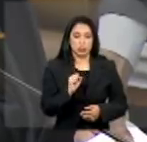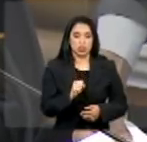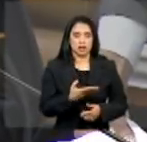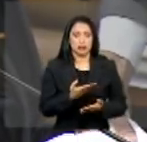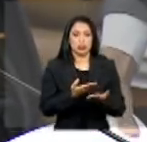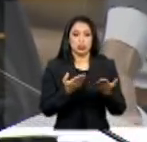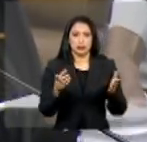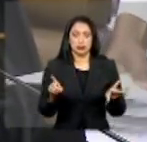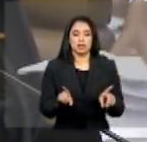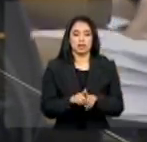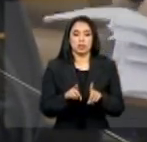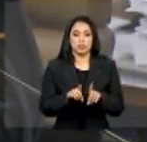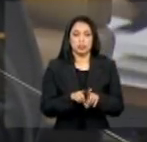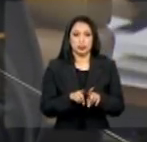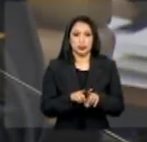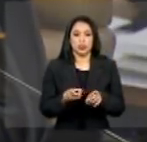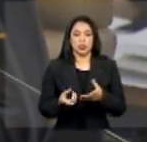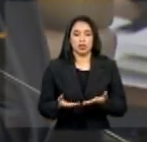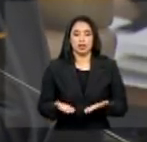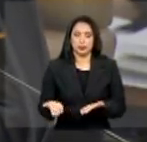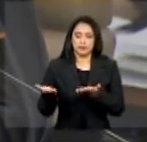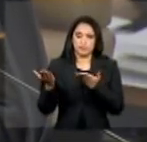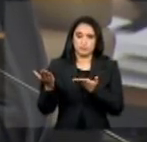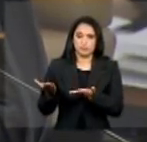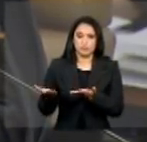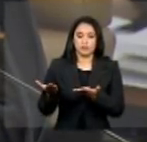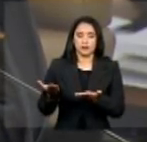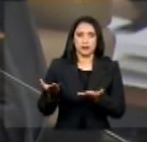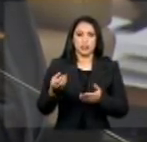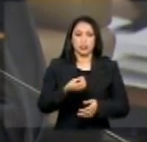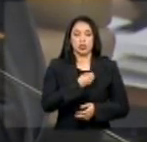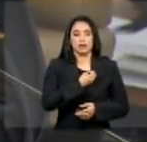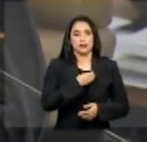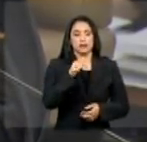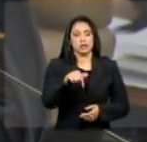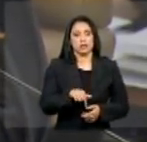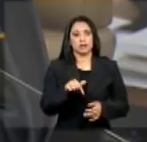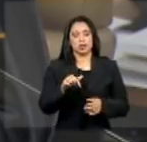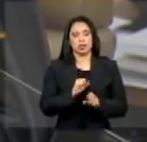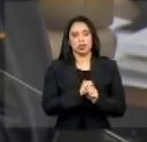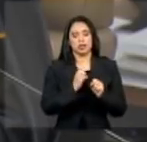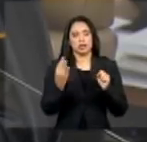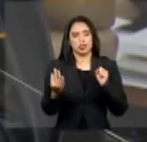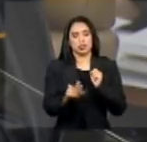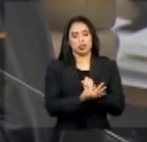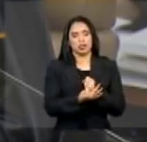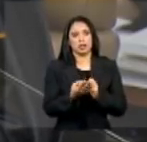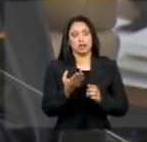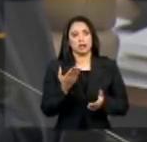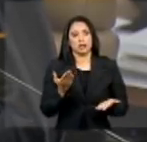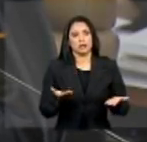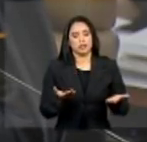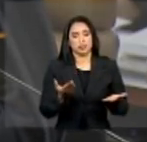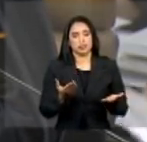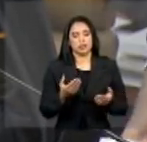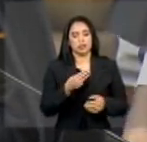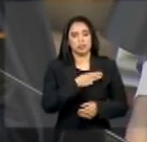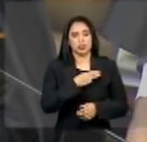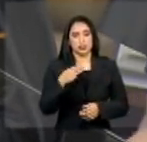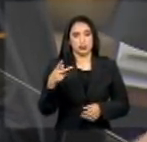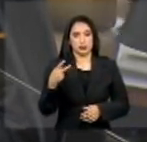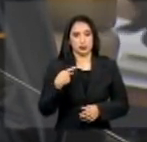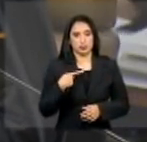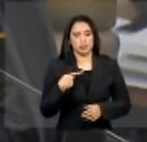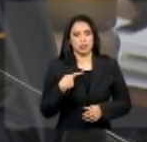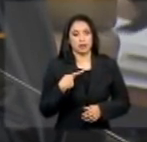enalteceu a presença de vossa excelência nesse colegiado e à frente do mistério público da união da procuradoria